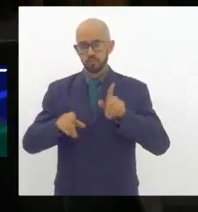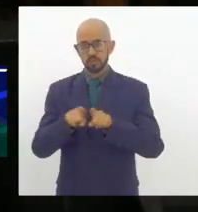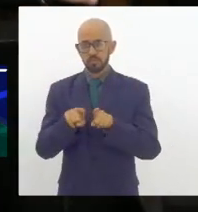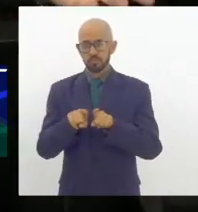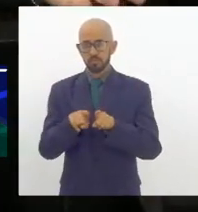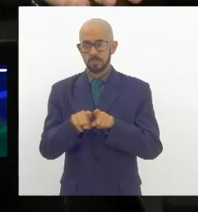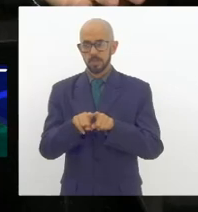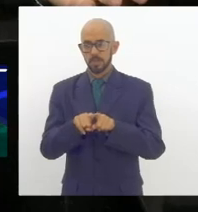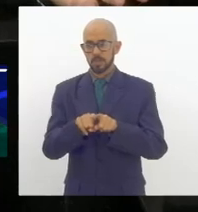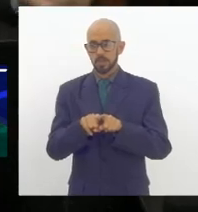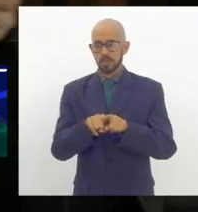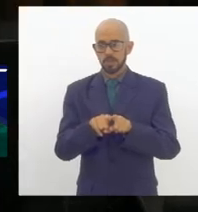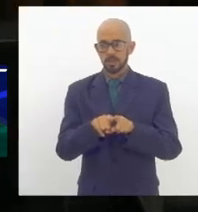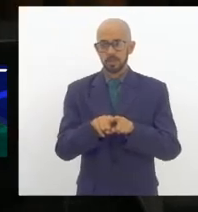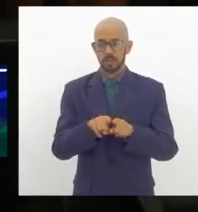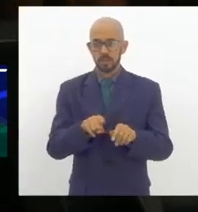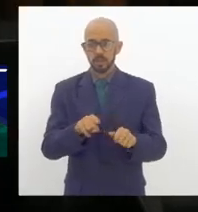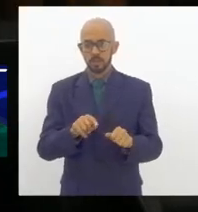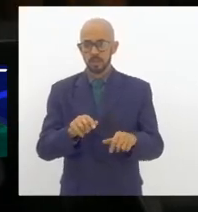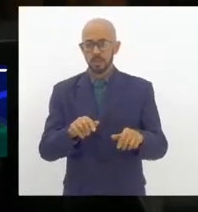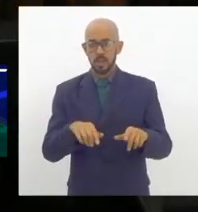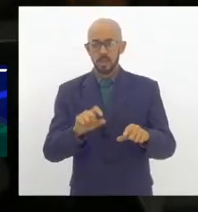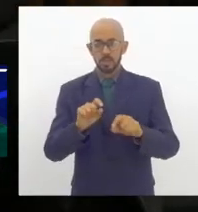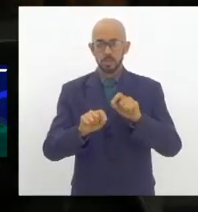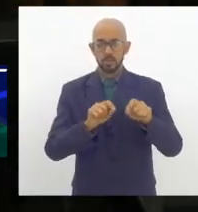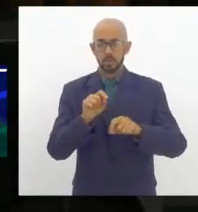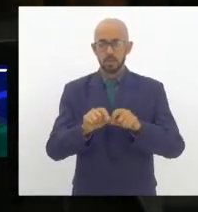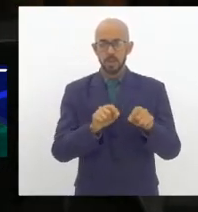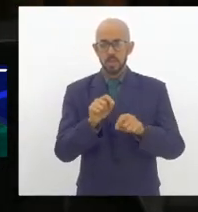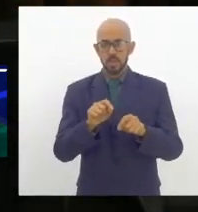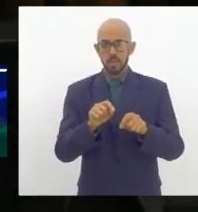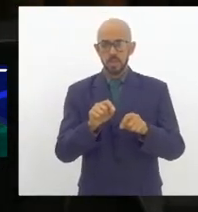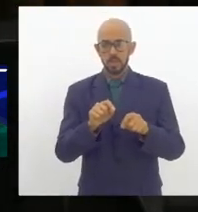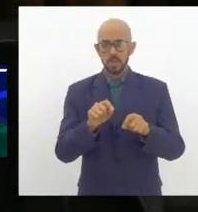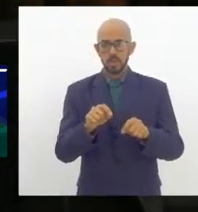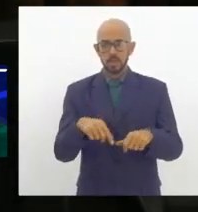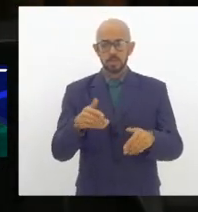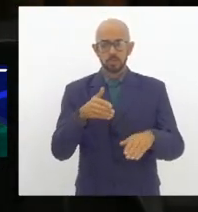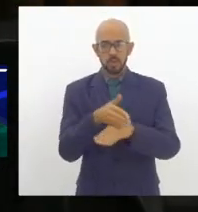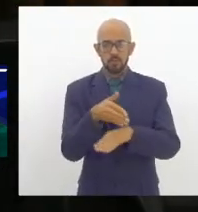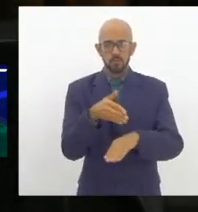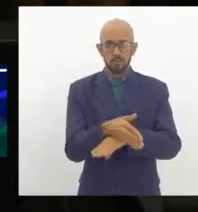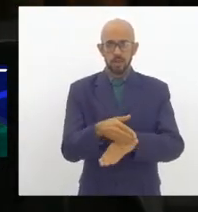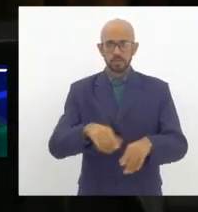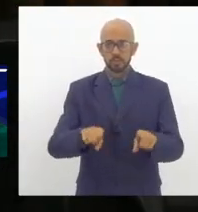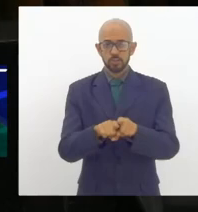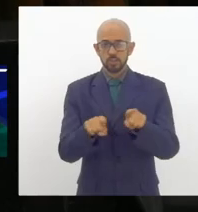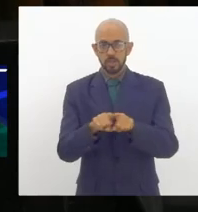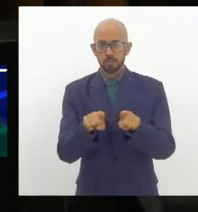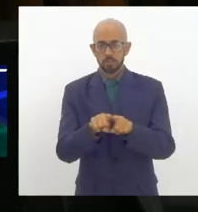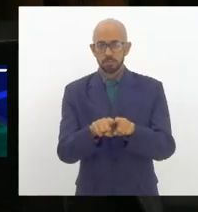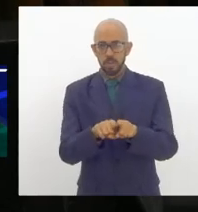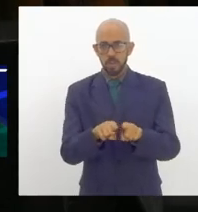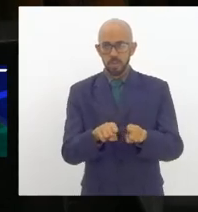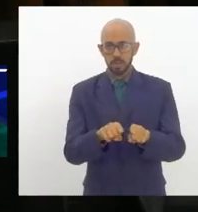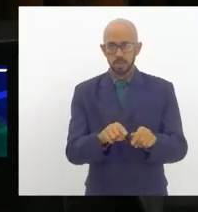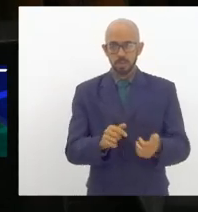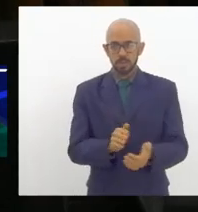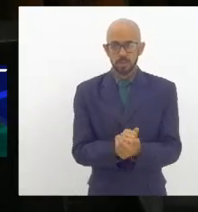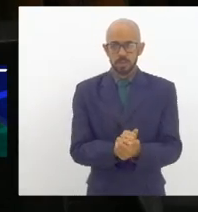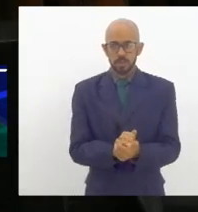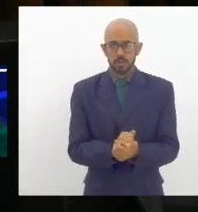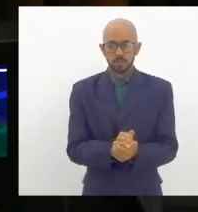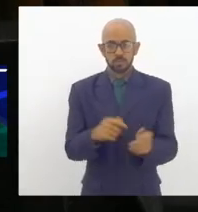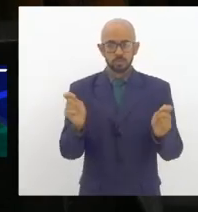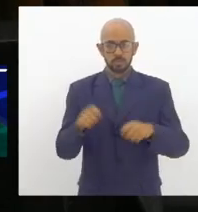hora gente cidade de Maricá sendo invadido pelo Comando Vermelho inaceitável isso